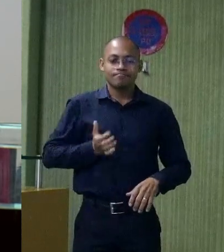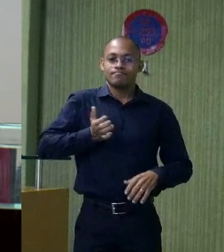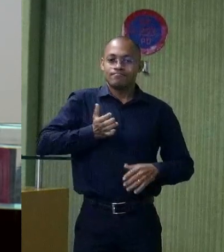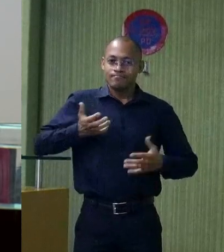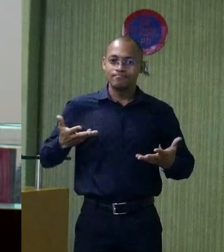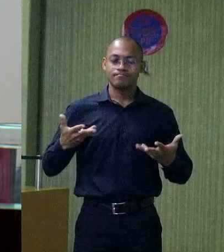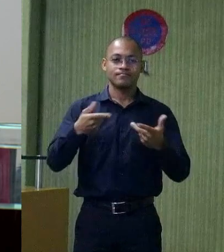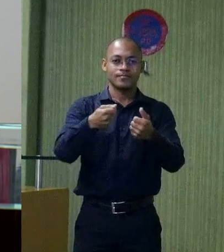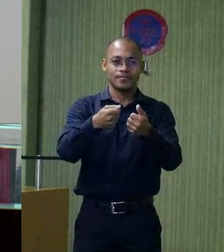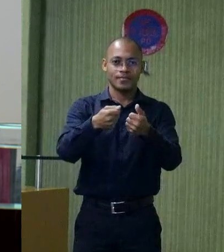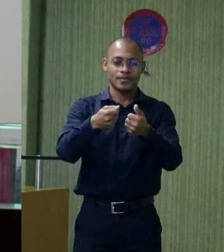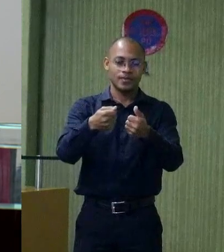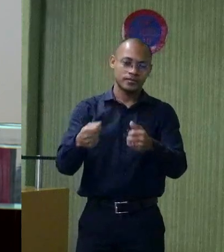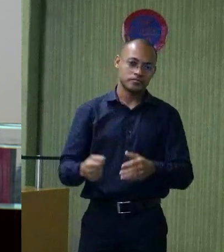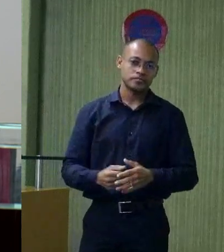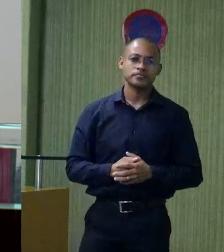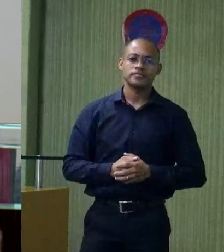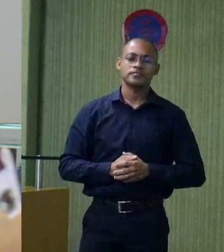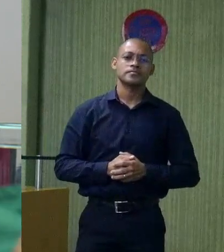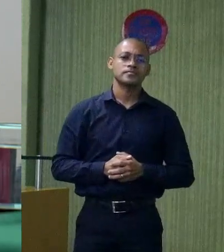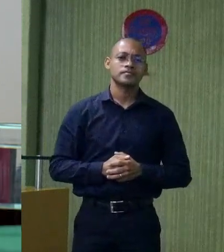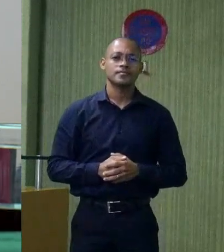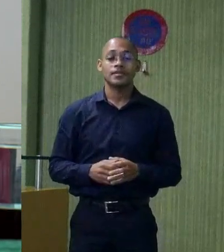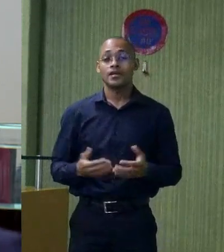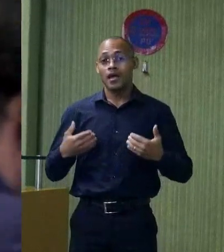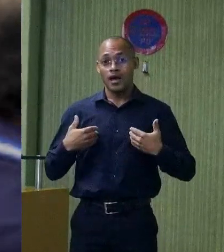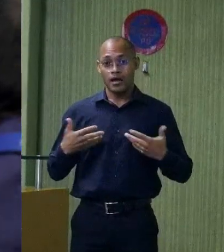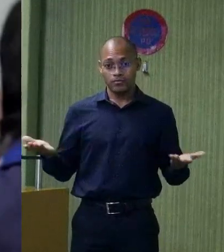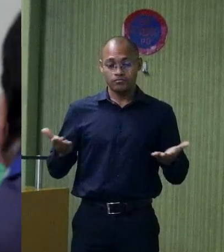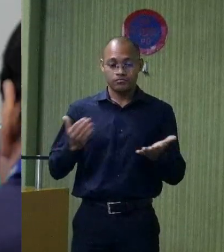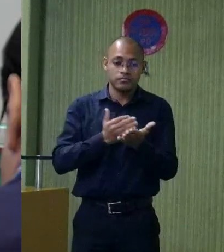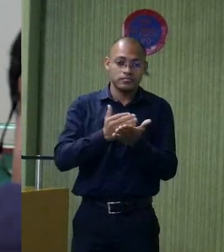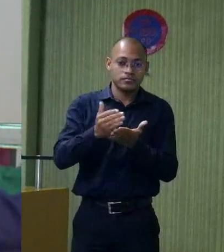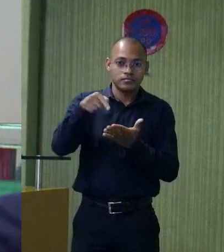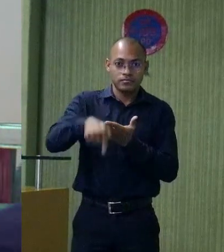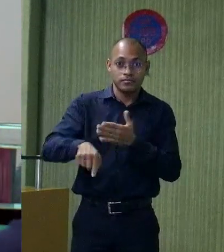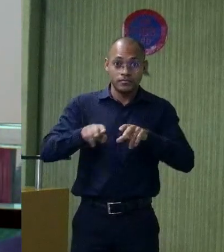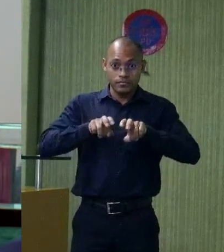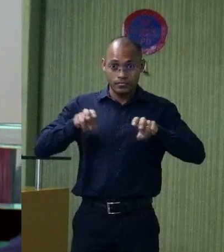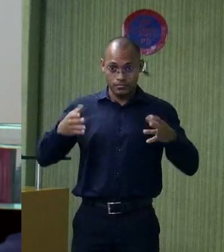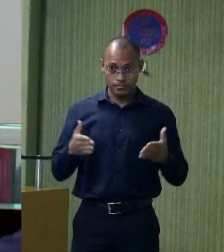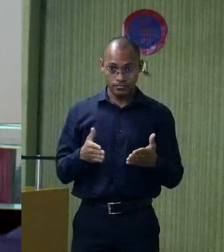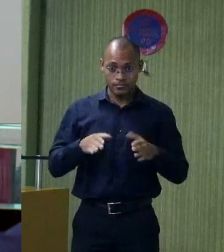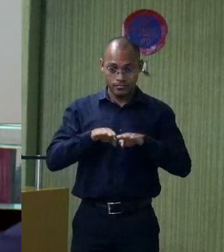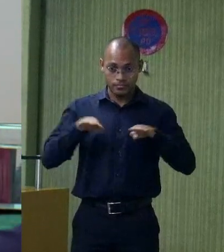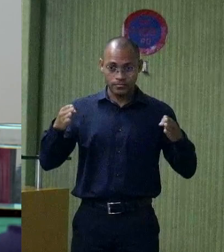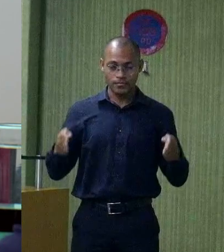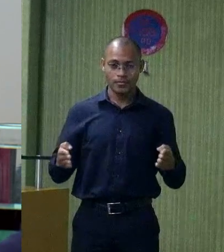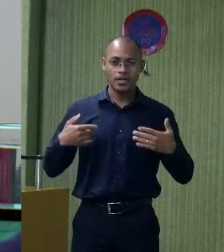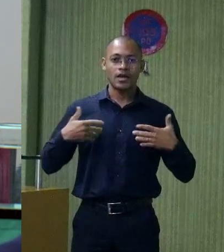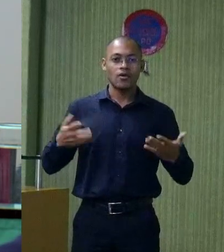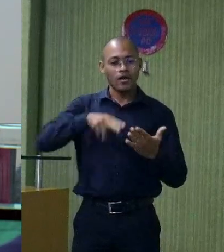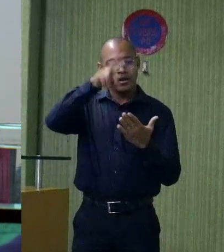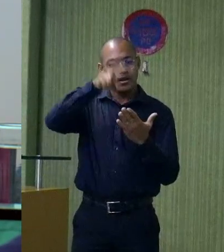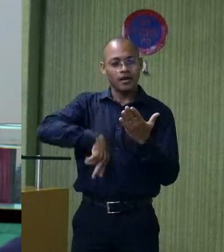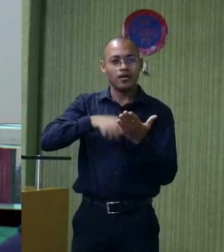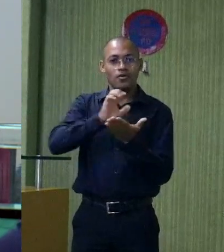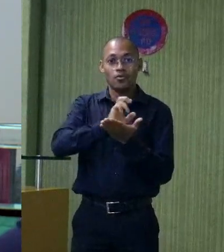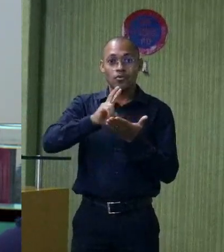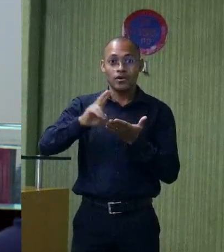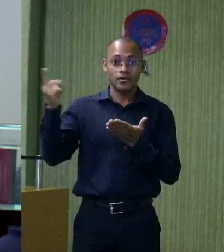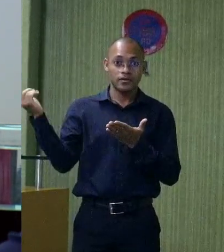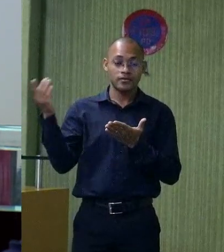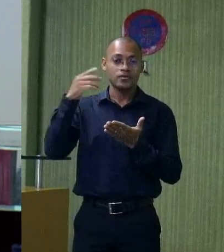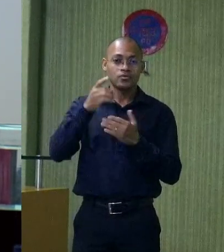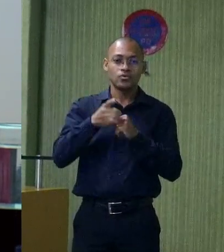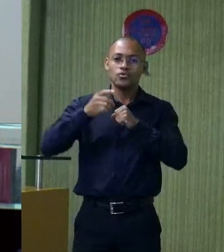nossa a nossa mesa e vou ler aqui o currículo de dout delisa que ela